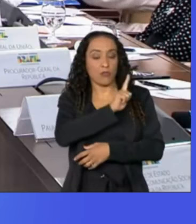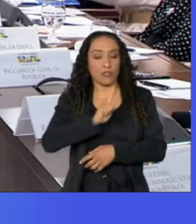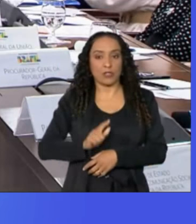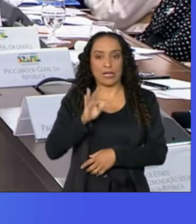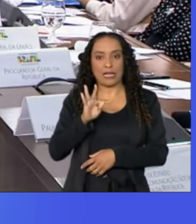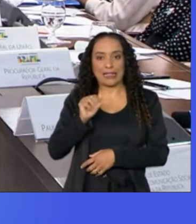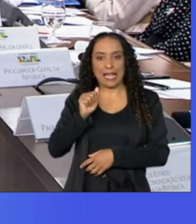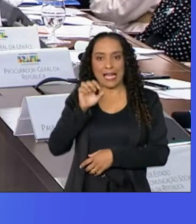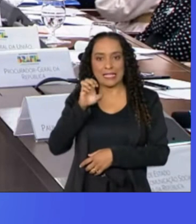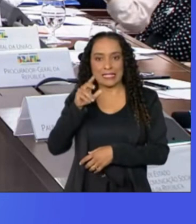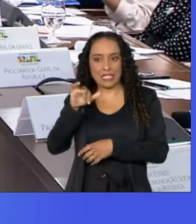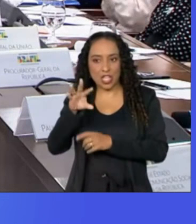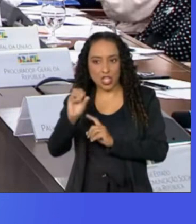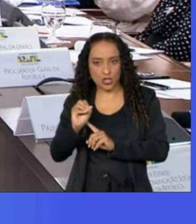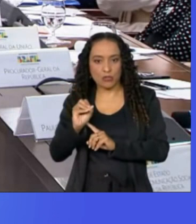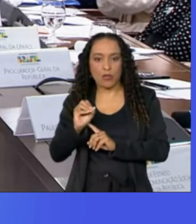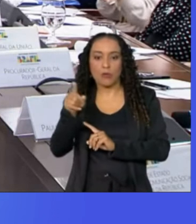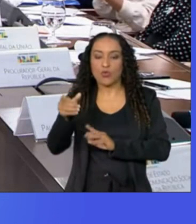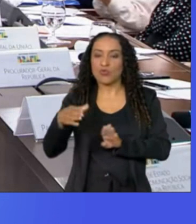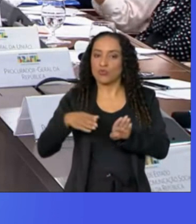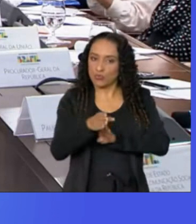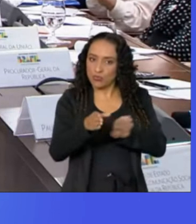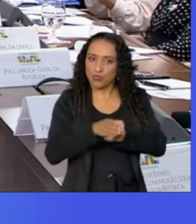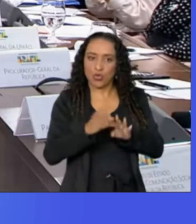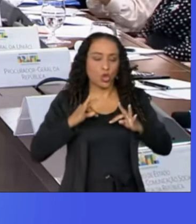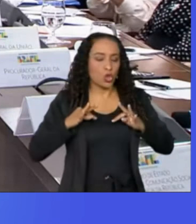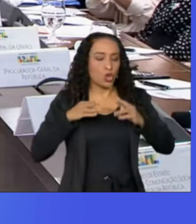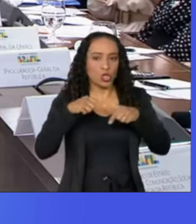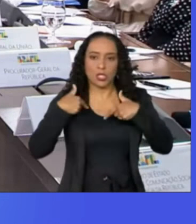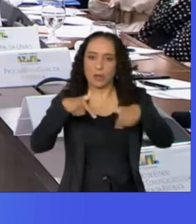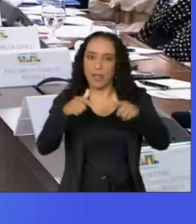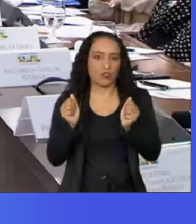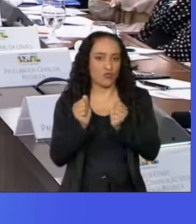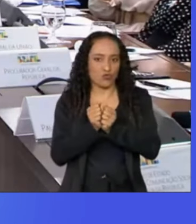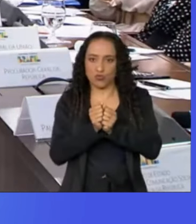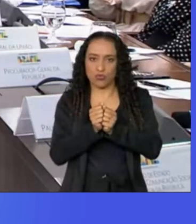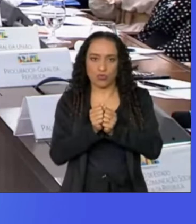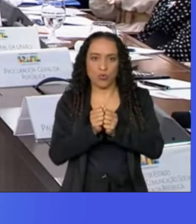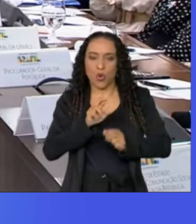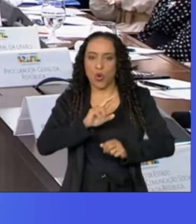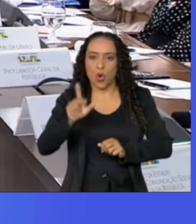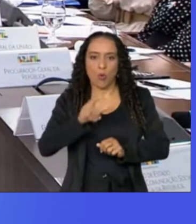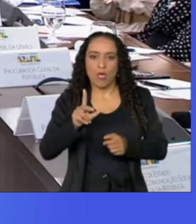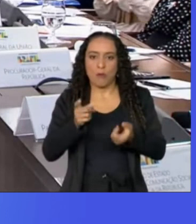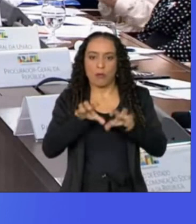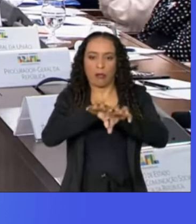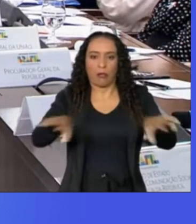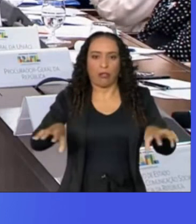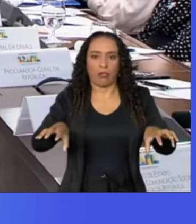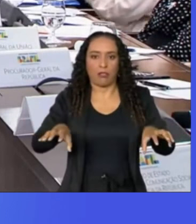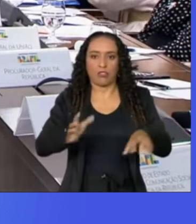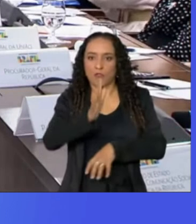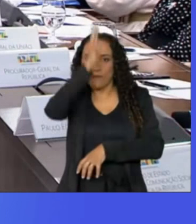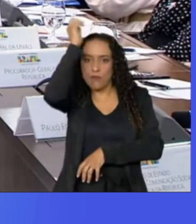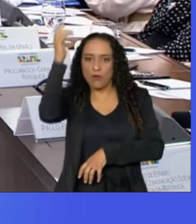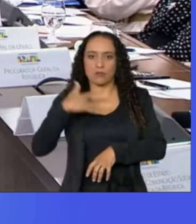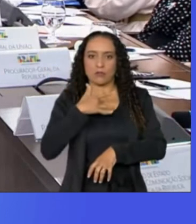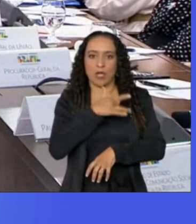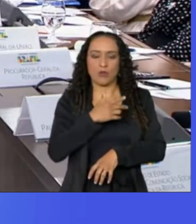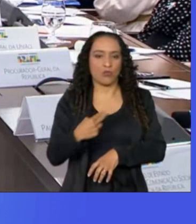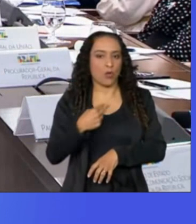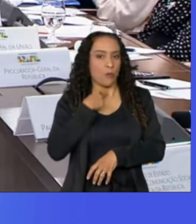sua orientação nós vamos trabalhar com todos sem fazer essa essa distinção fogo e saúde a gente não